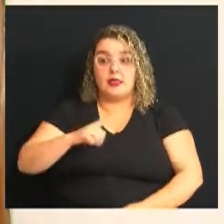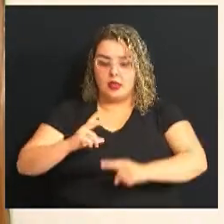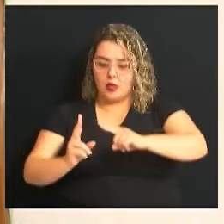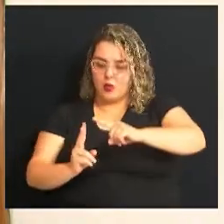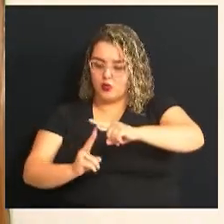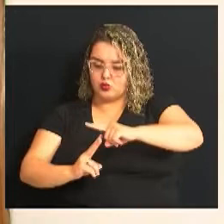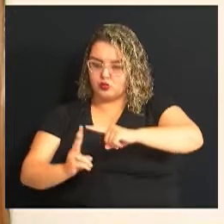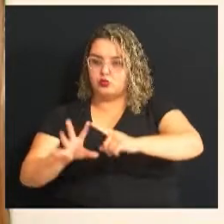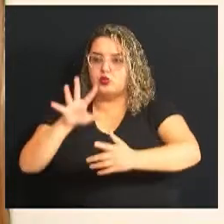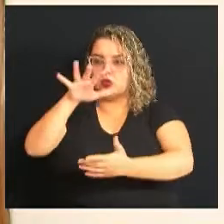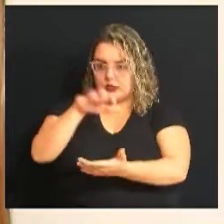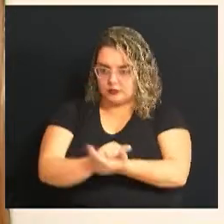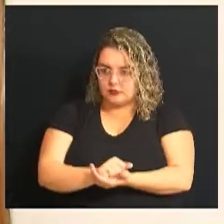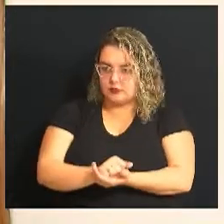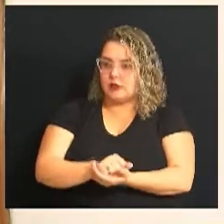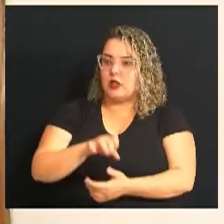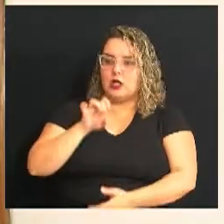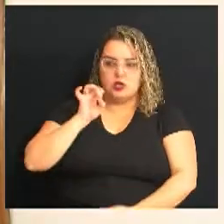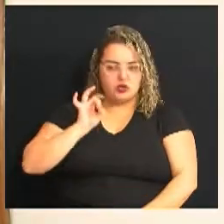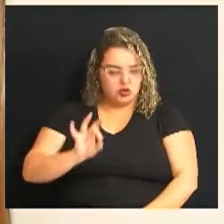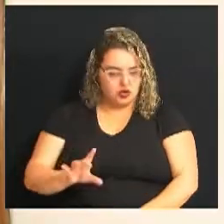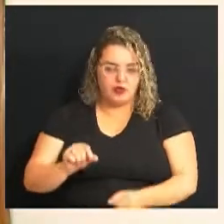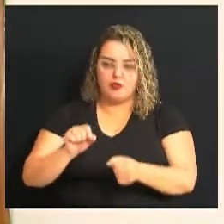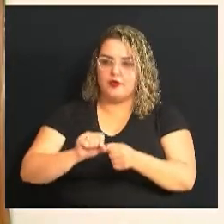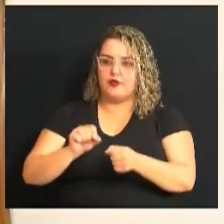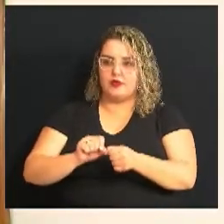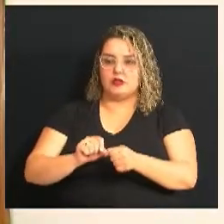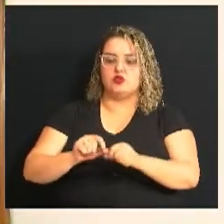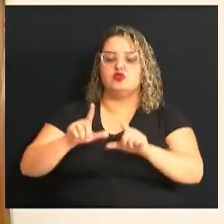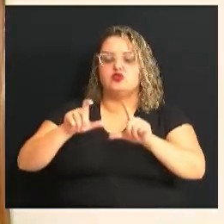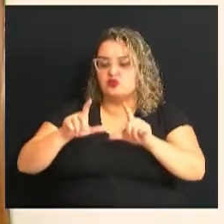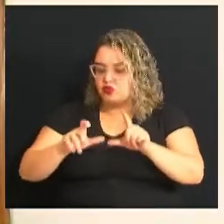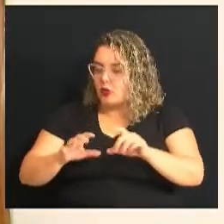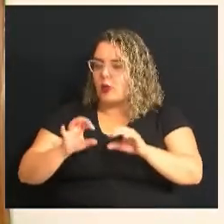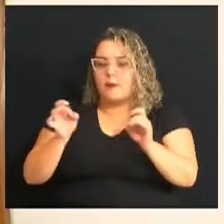cadastrada, é só fazer o cadastro, que a foto já aparece ali no